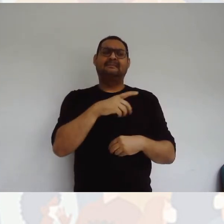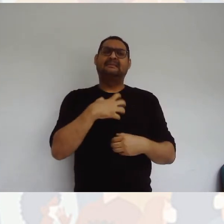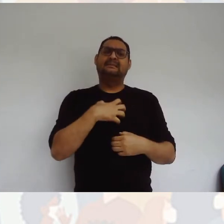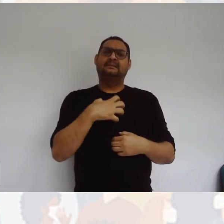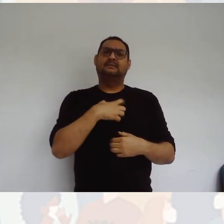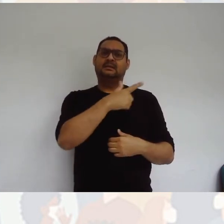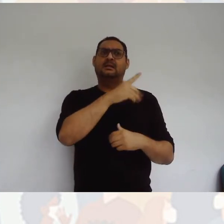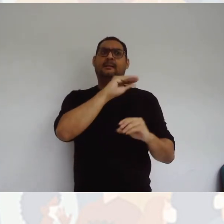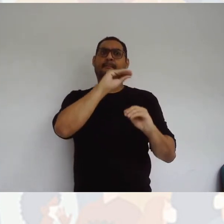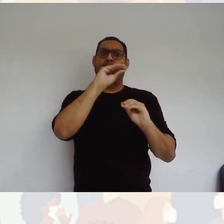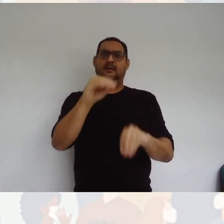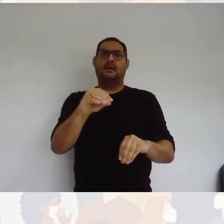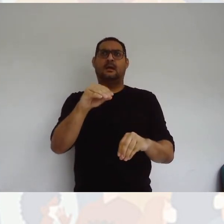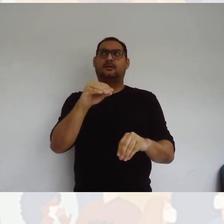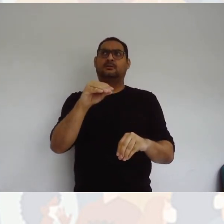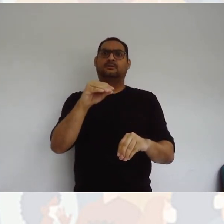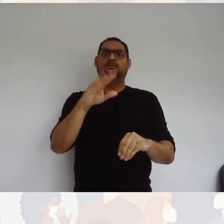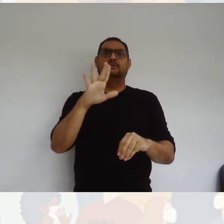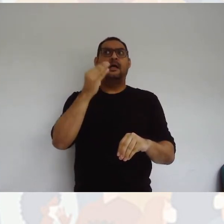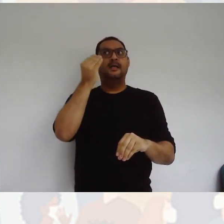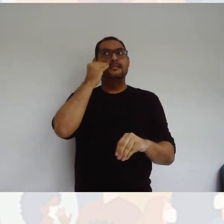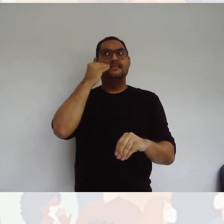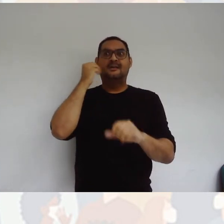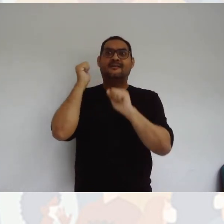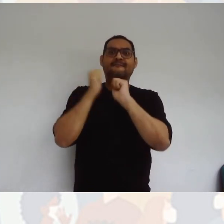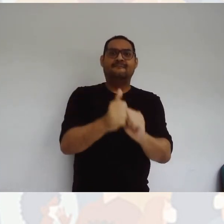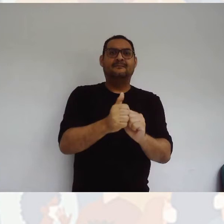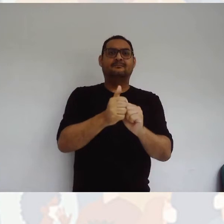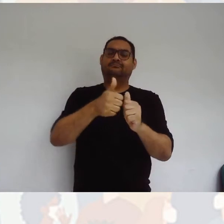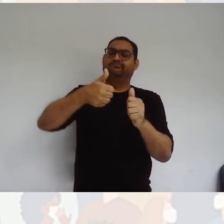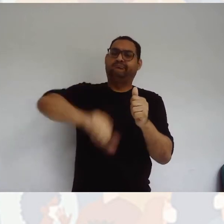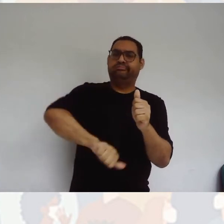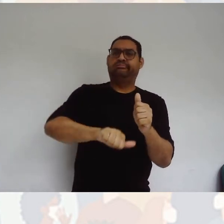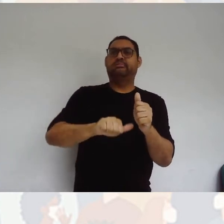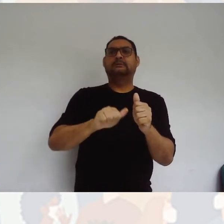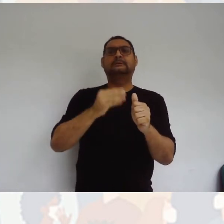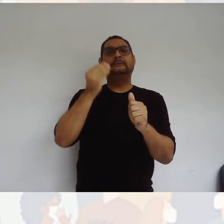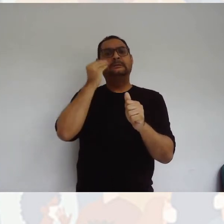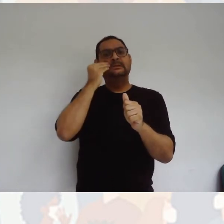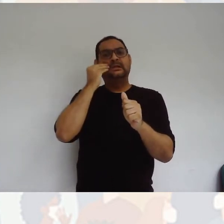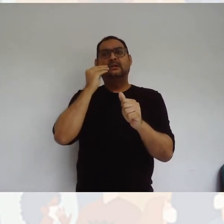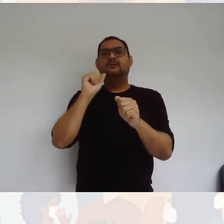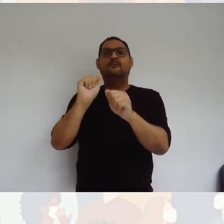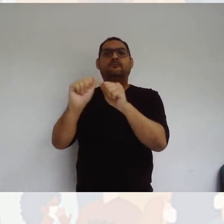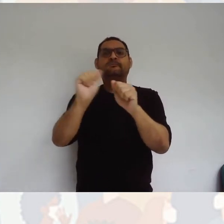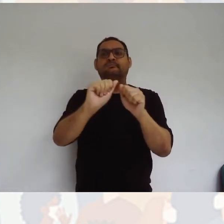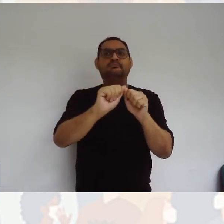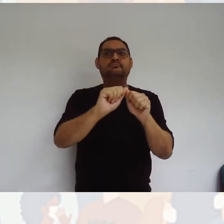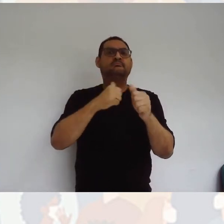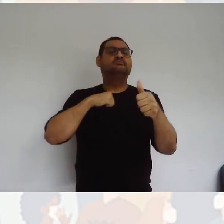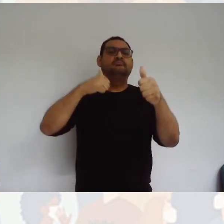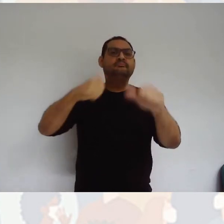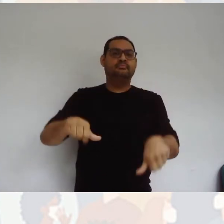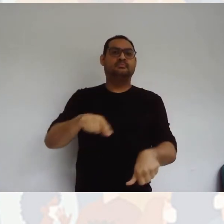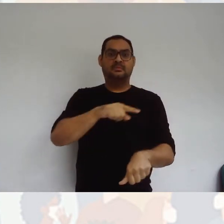migrante, ao mesmo tempo que aquele lugar tinha muita importância para ele,